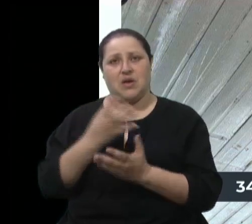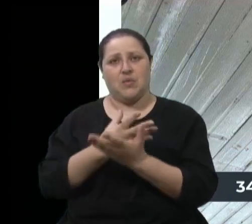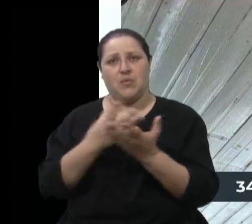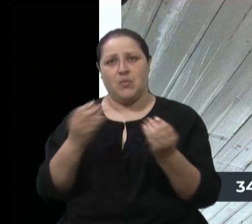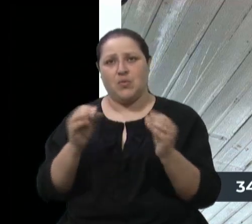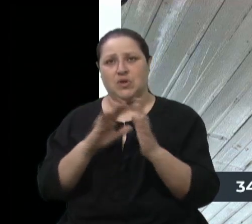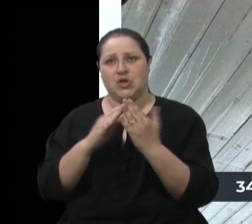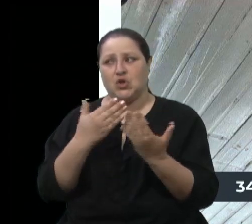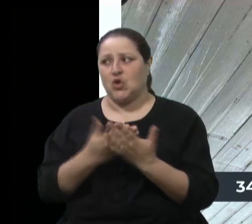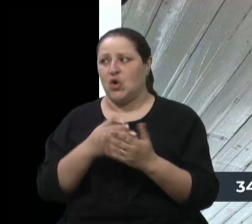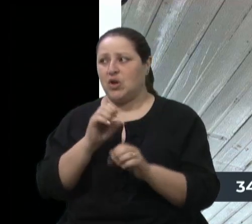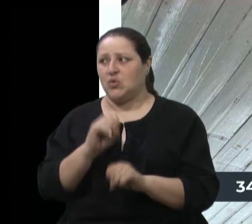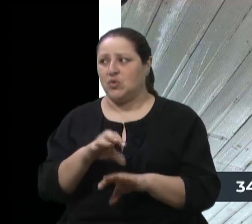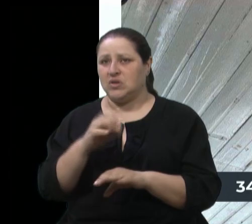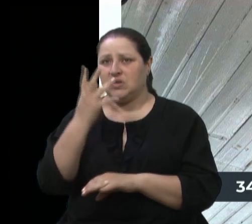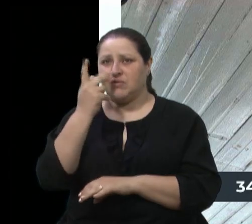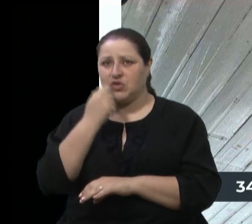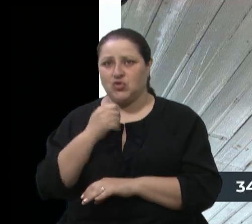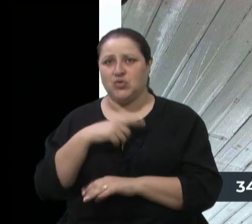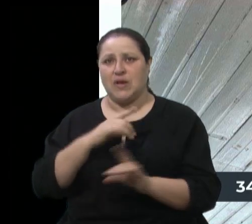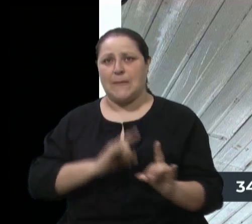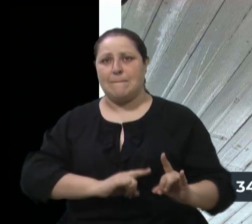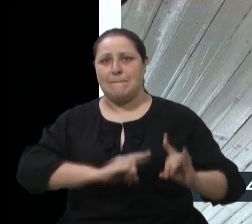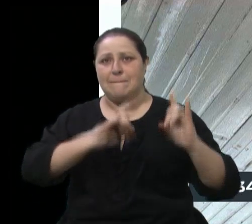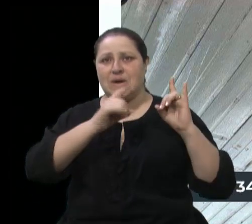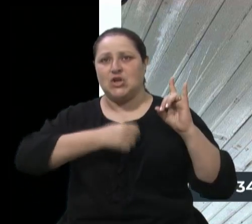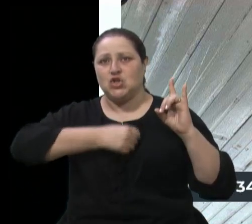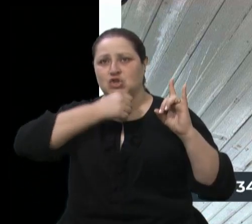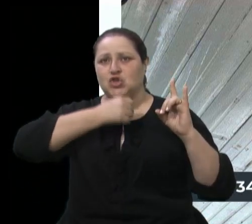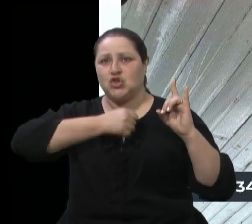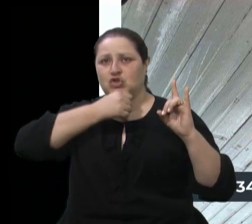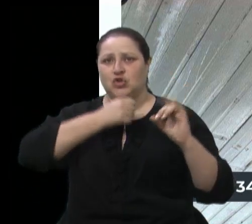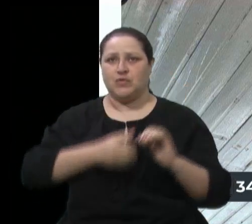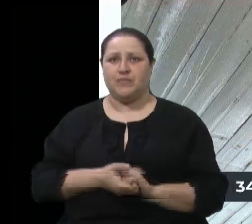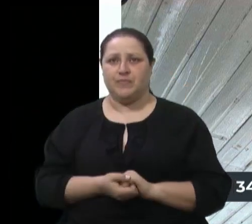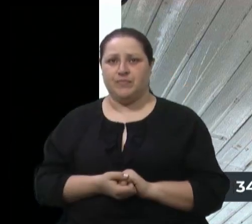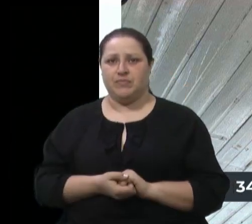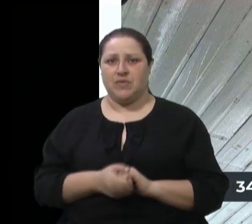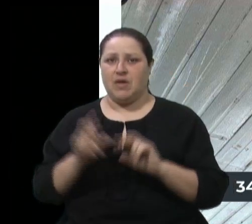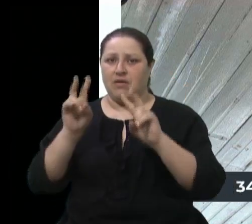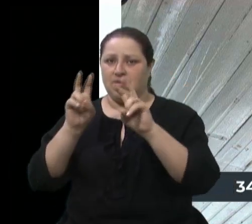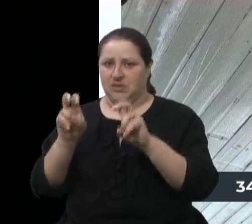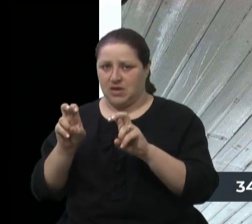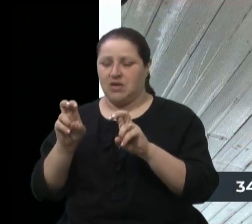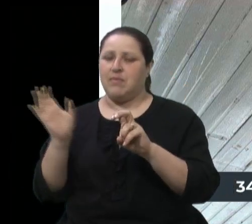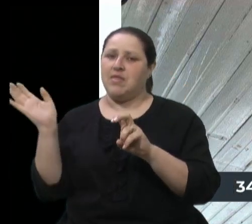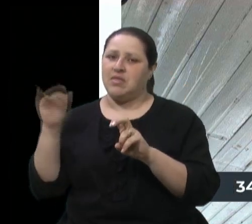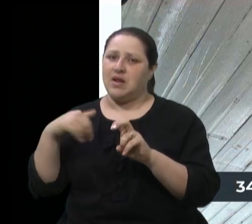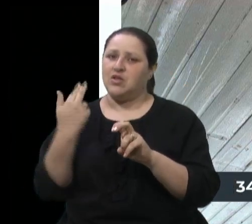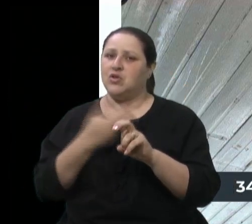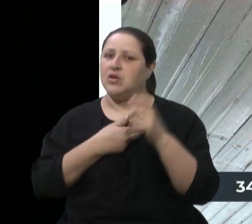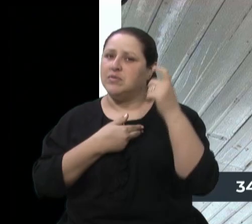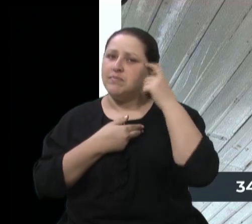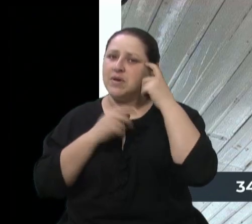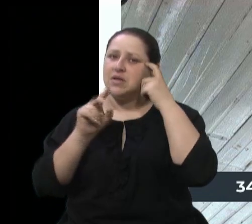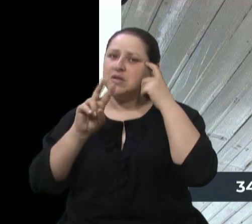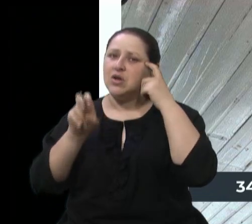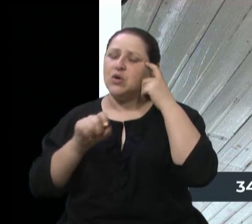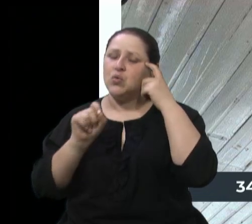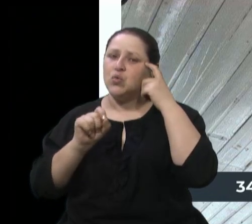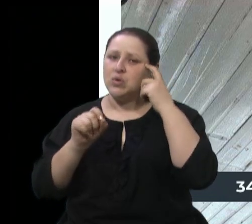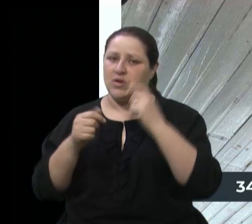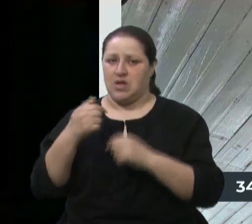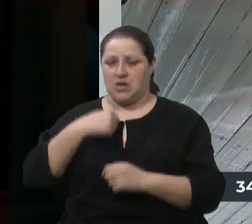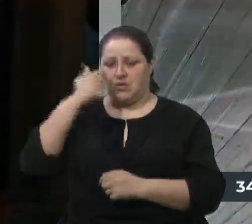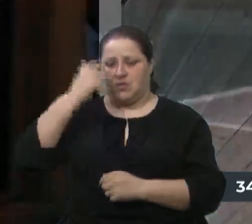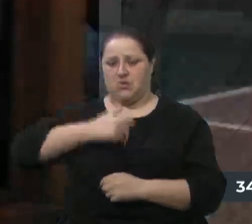educação infantil são de prédios antigos. E aqui eu trago esse tema para nós refletirmos o quê? Eu sou